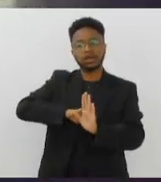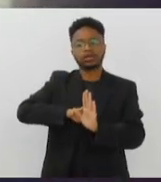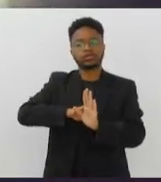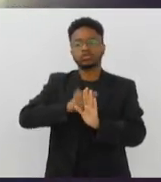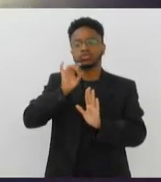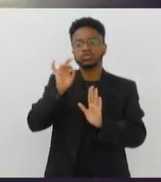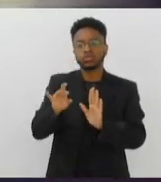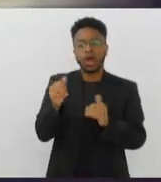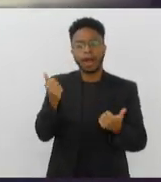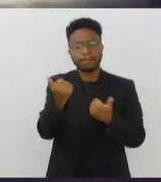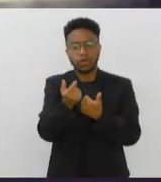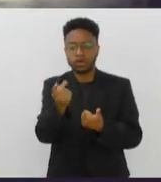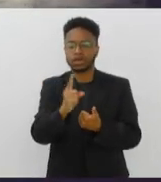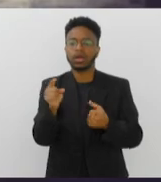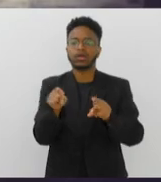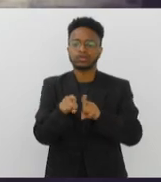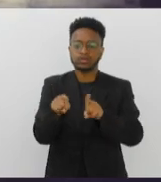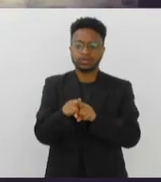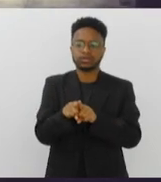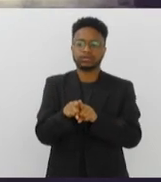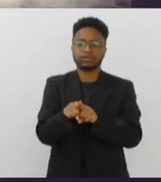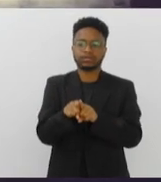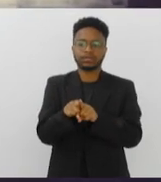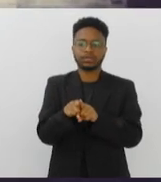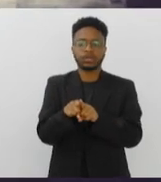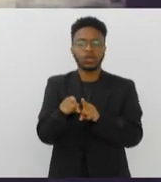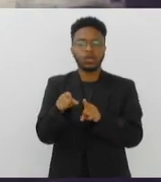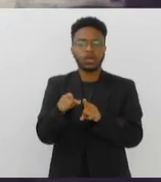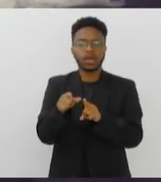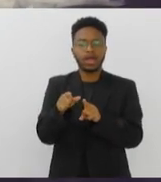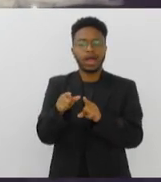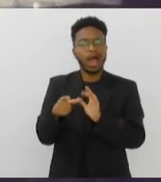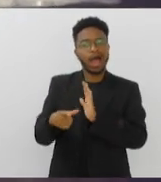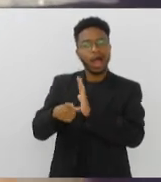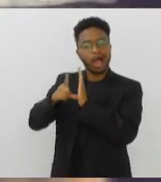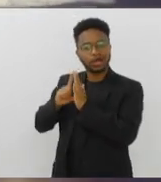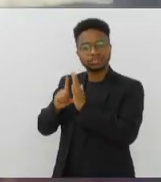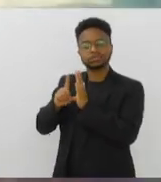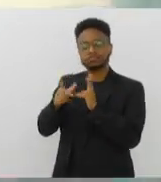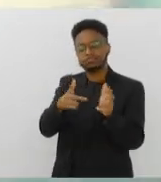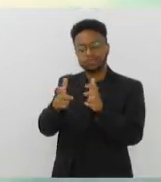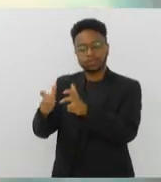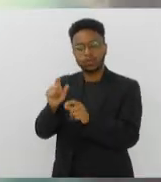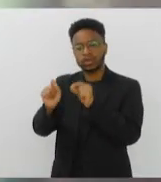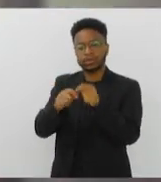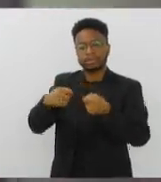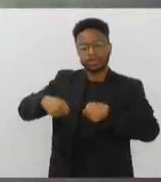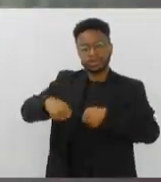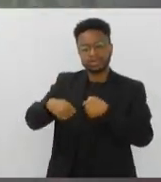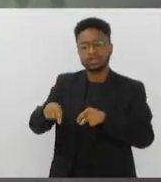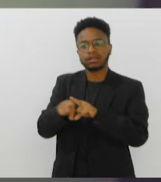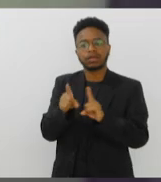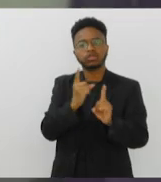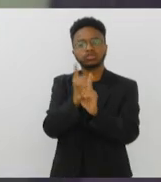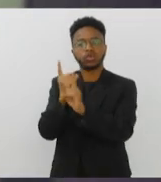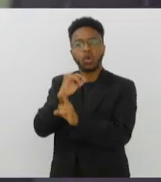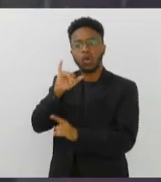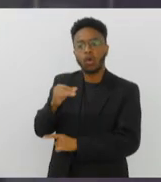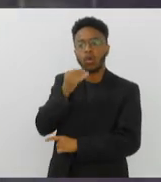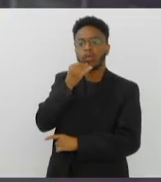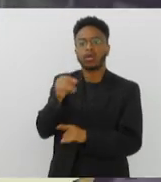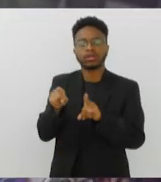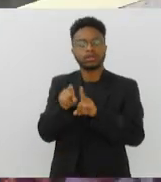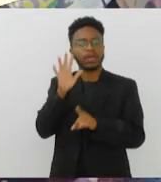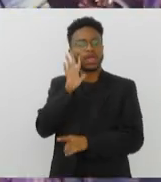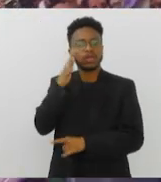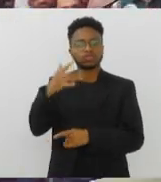apenas apoia as iniciativas da deputada, mas também antecipa necessidades, identifica oportunidades e